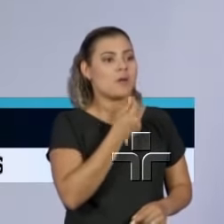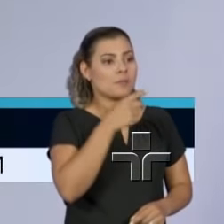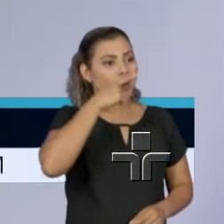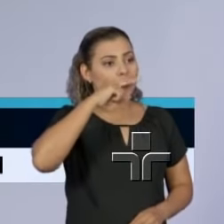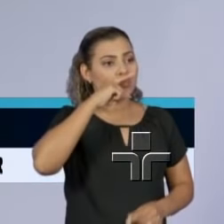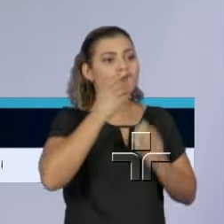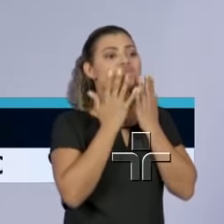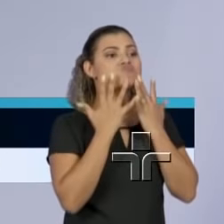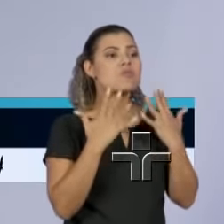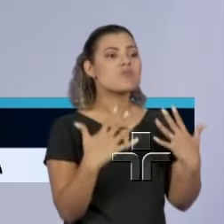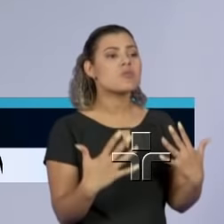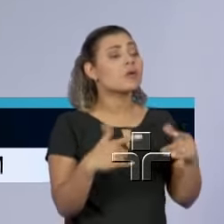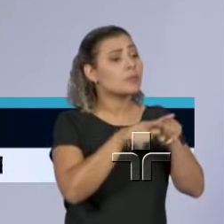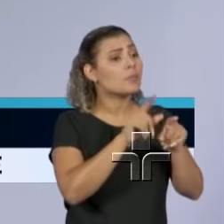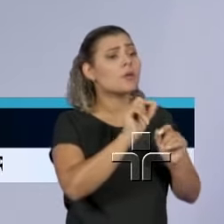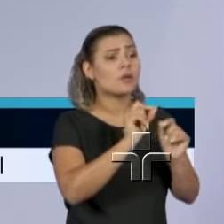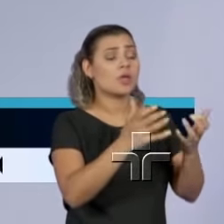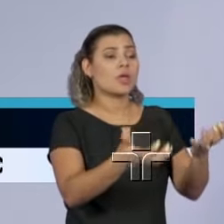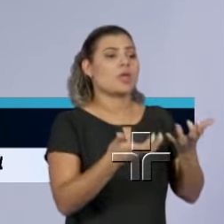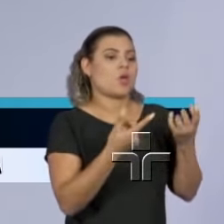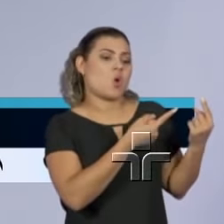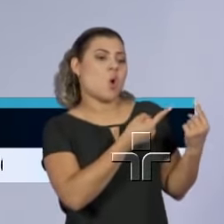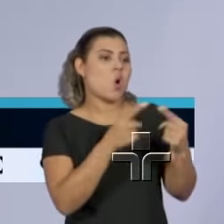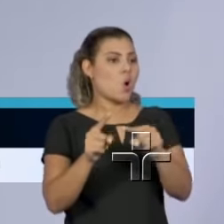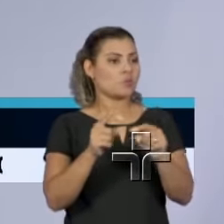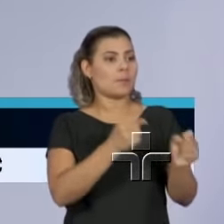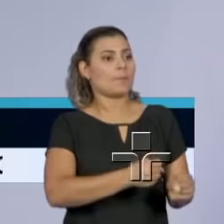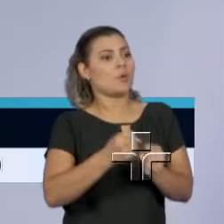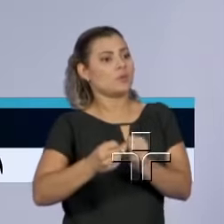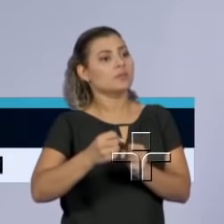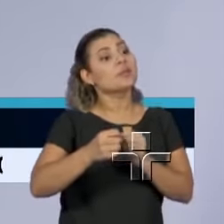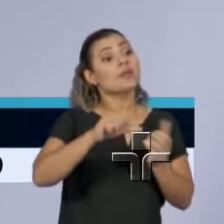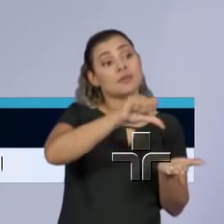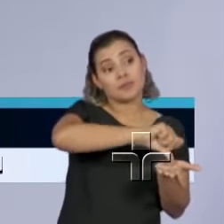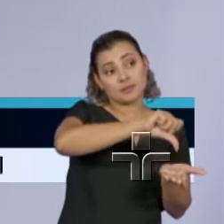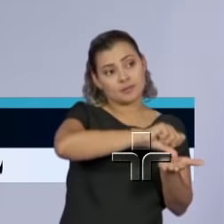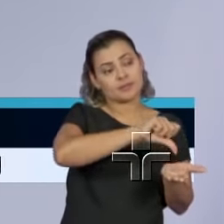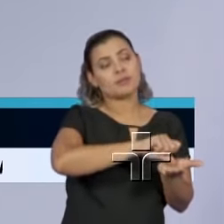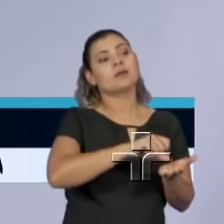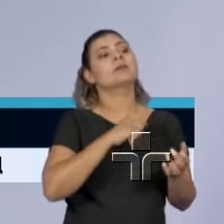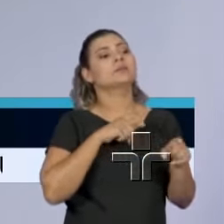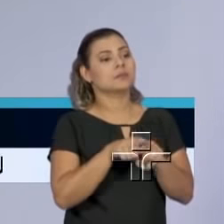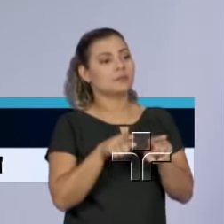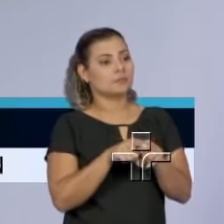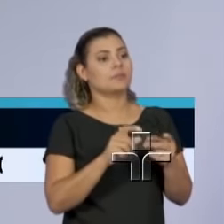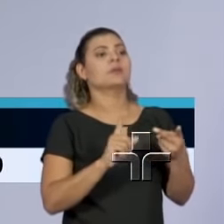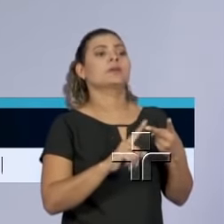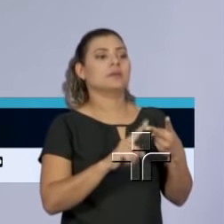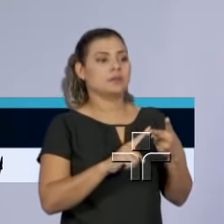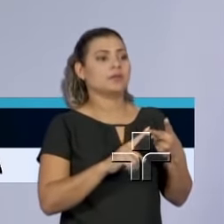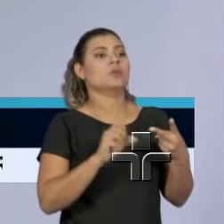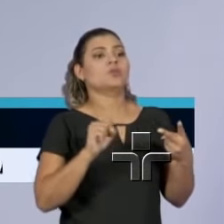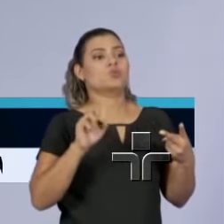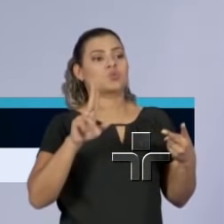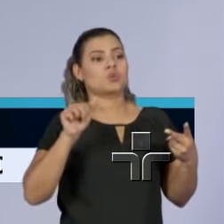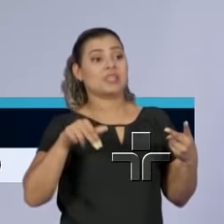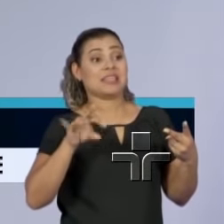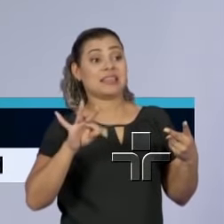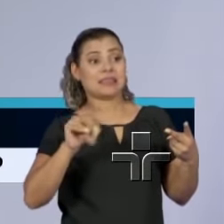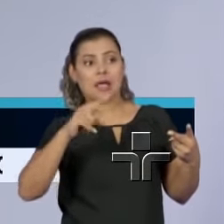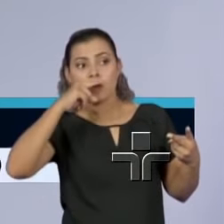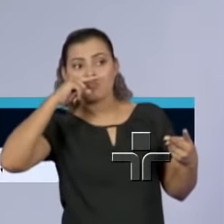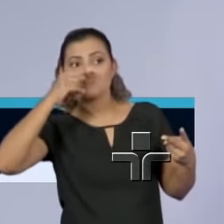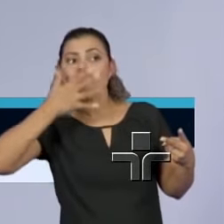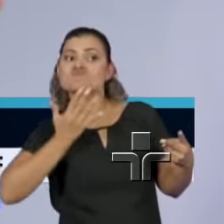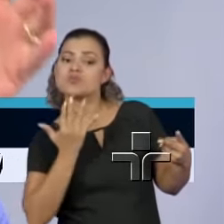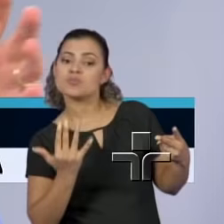funcionava como uma espécie de contrapeso ao poder iraniano. Irã, xiita, Saddam, sunita, ao